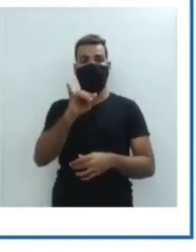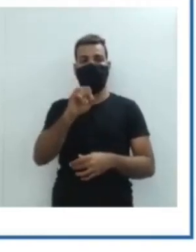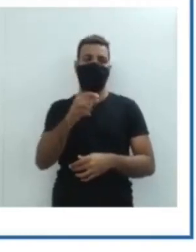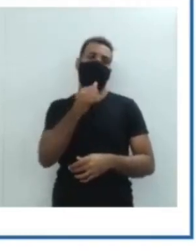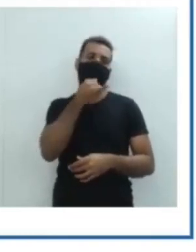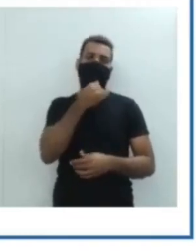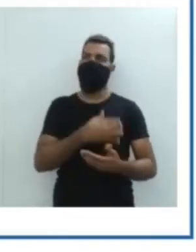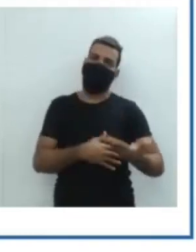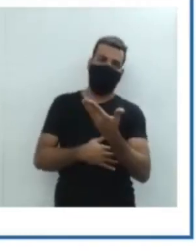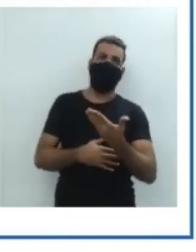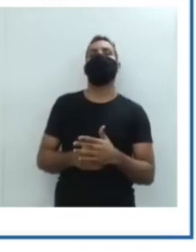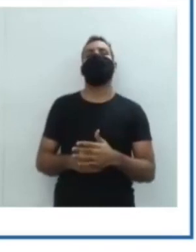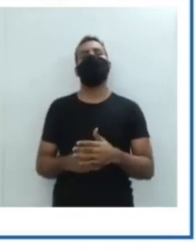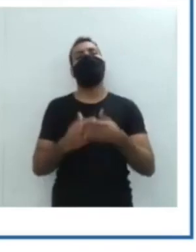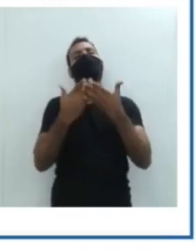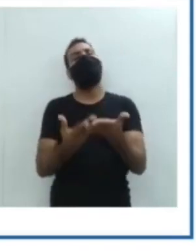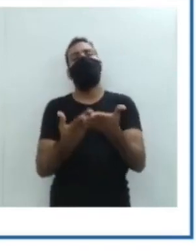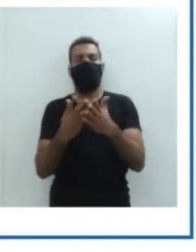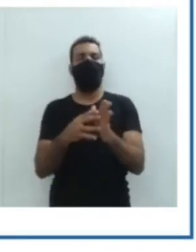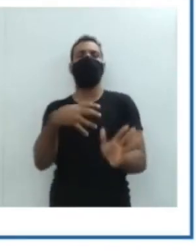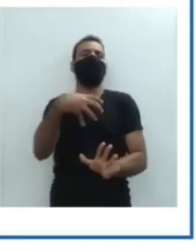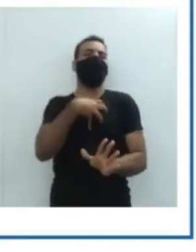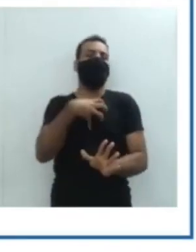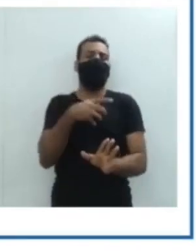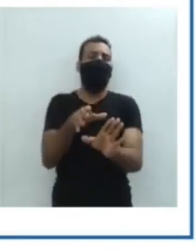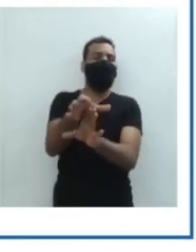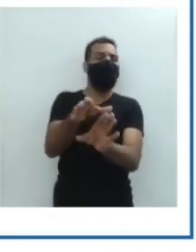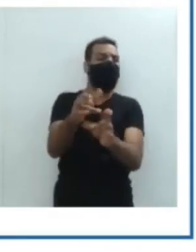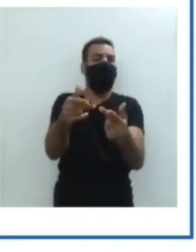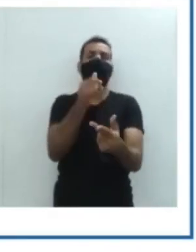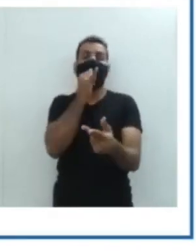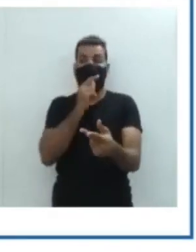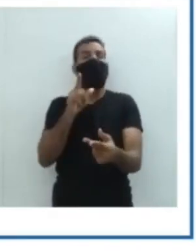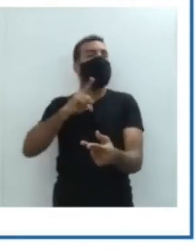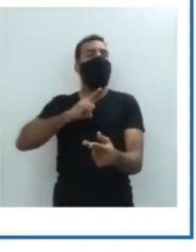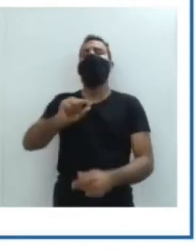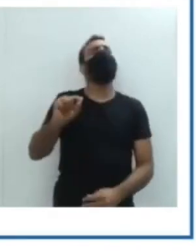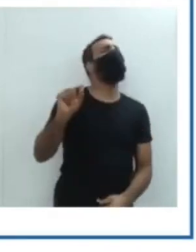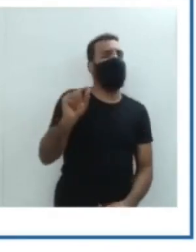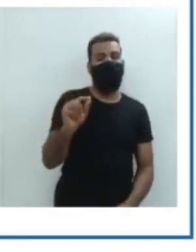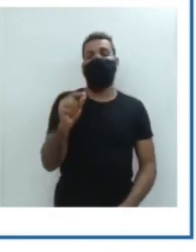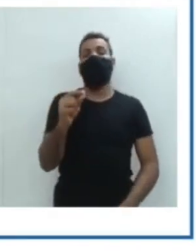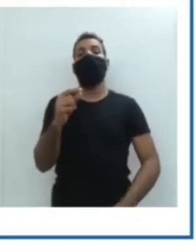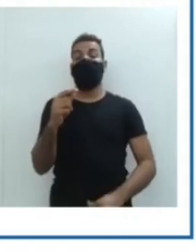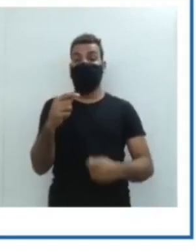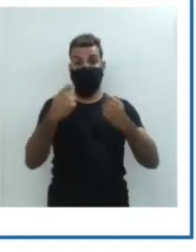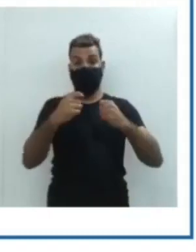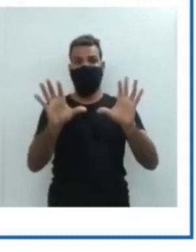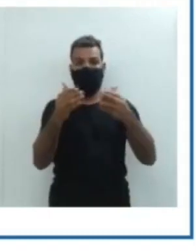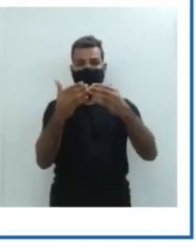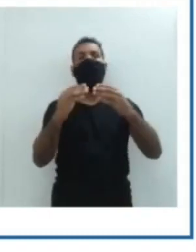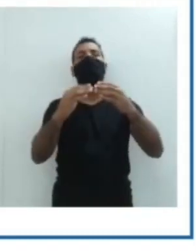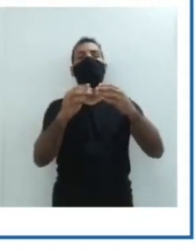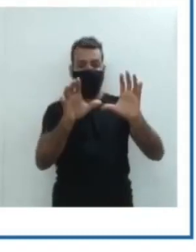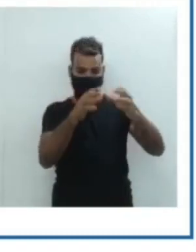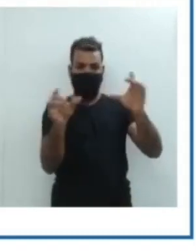polimorfismo é um mecanismo da orientação objeto no qual nós temos que subclasses